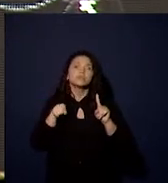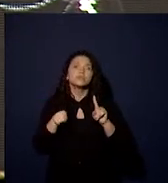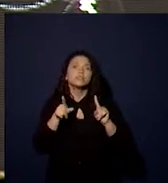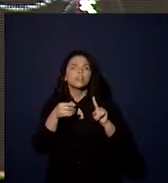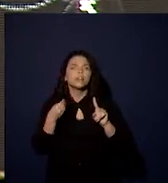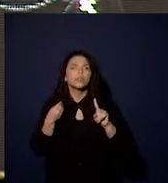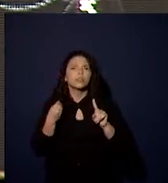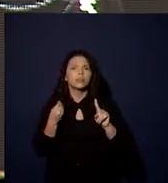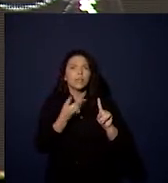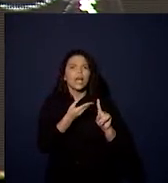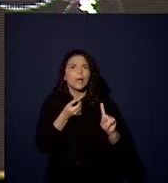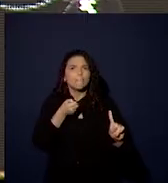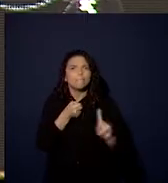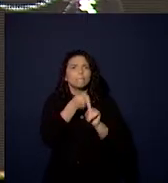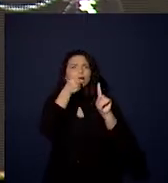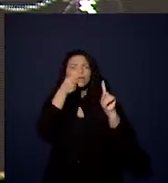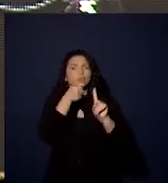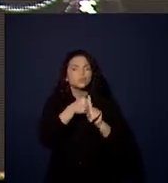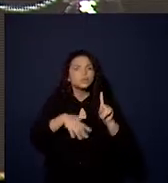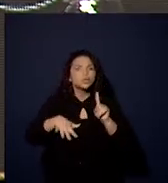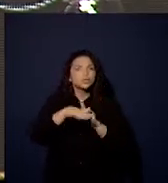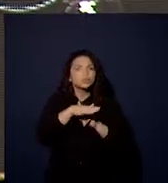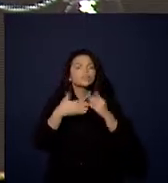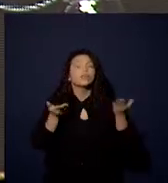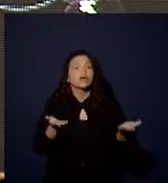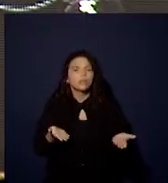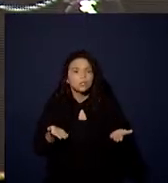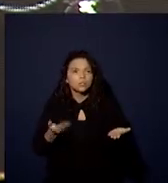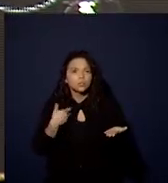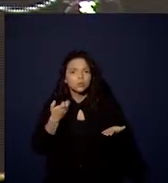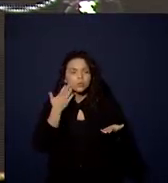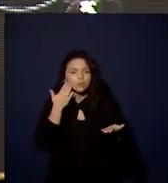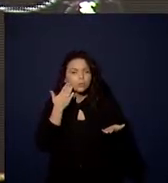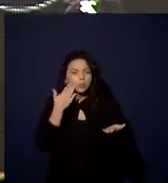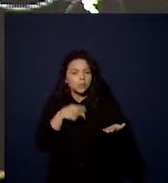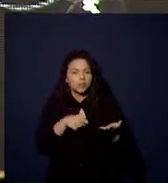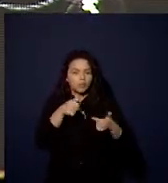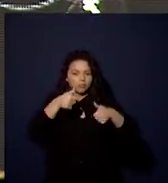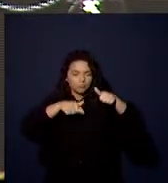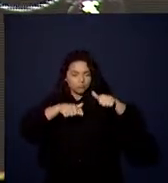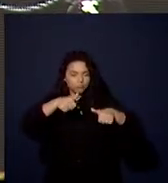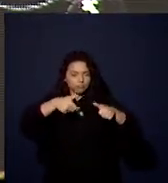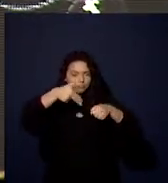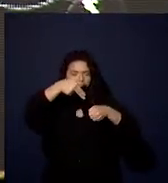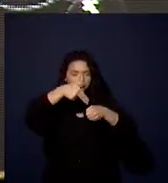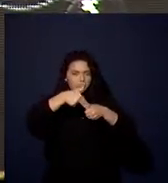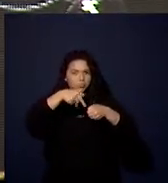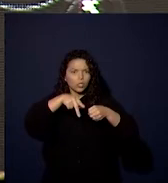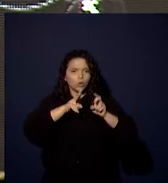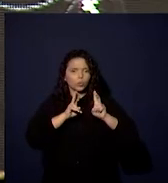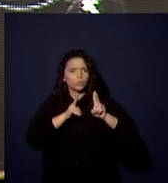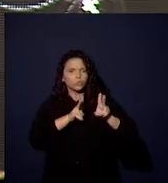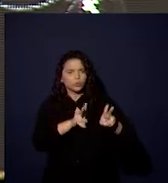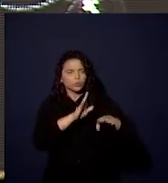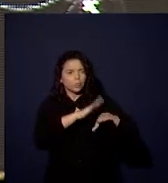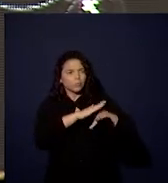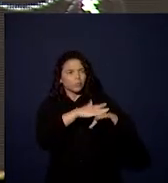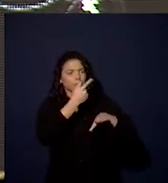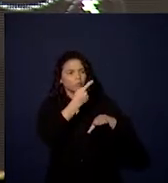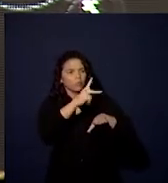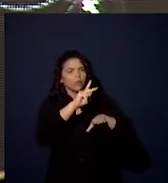digamos do fato da refinaria da maioria das refinarias ter sido mantidas na mão na